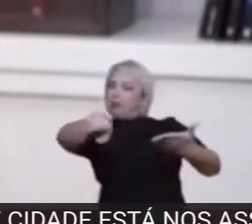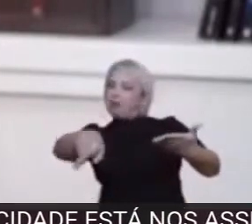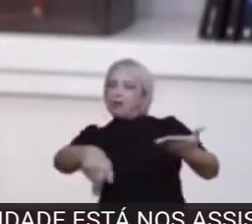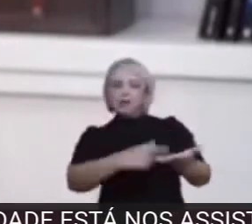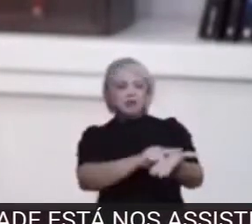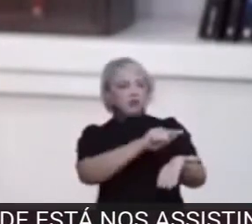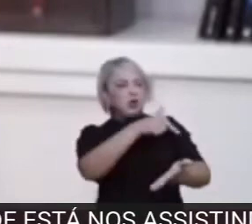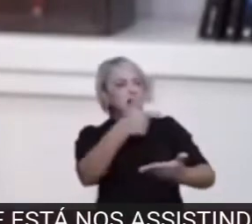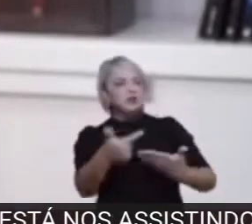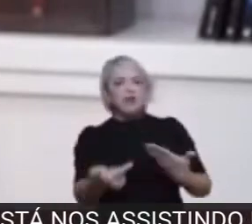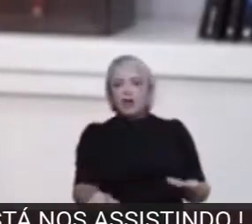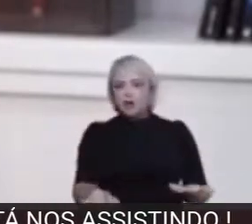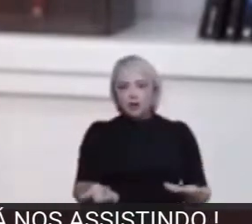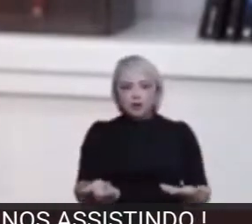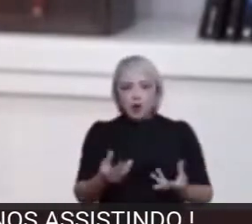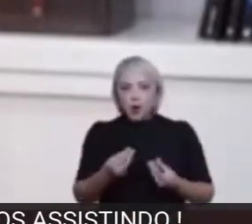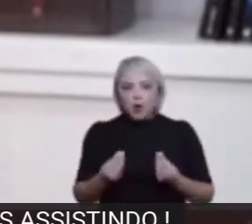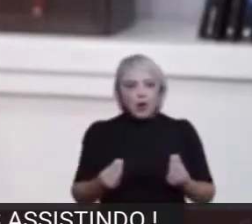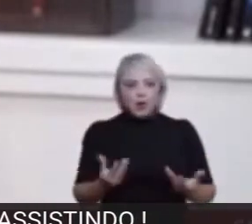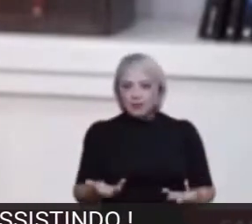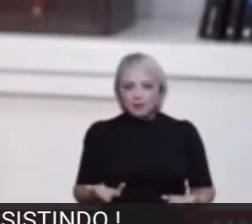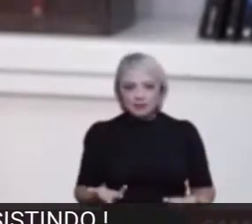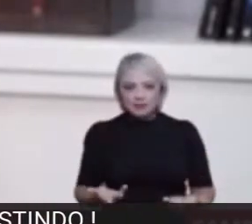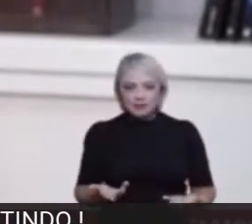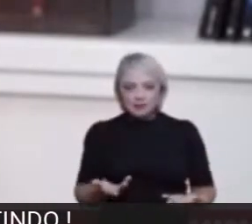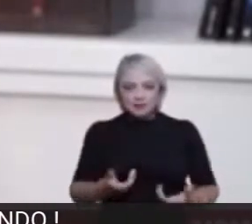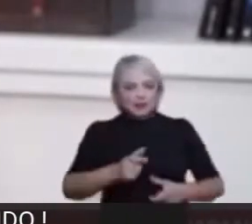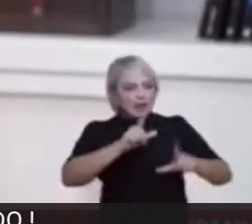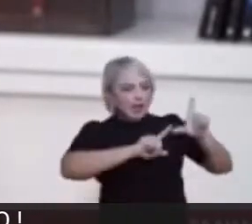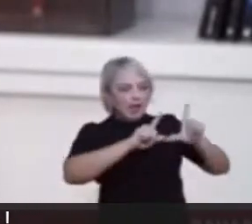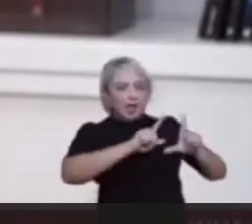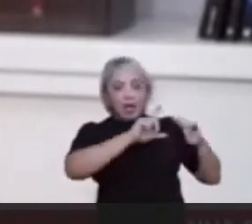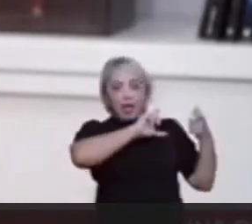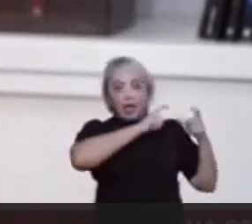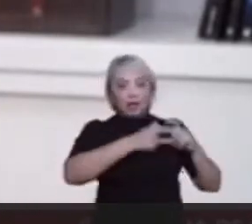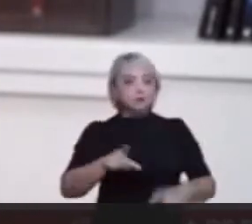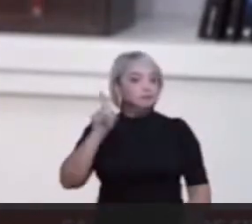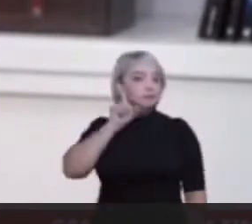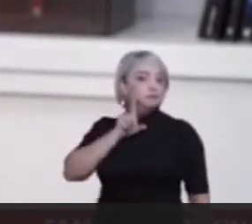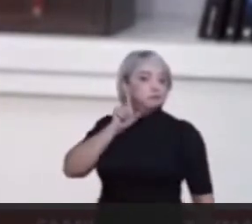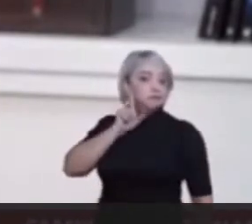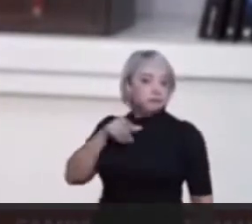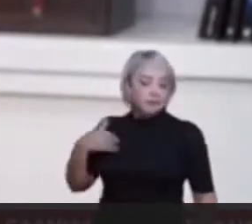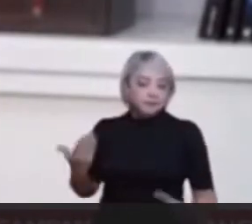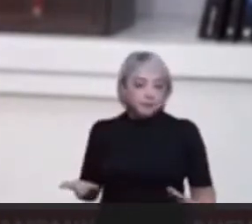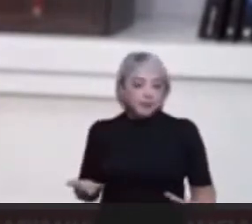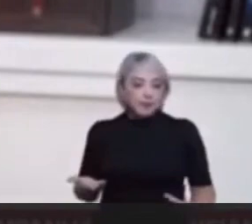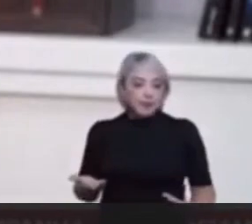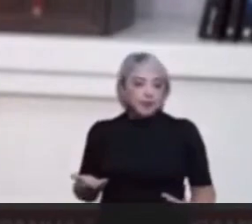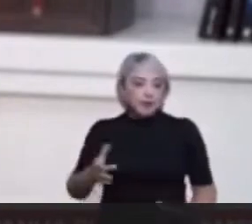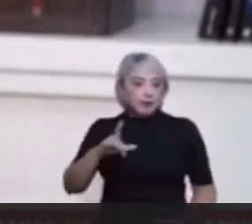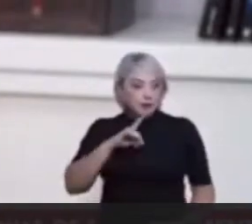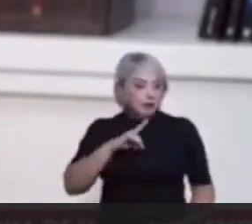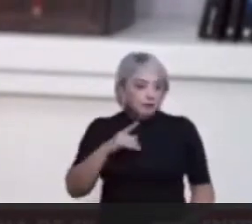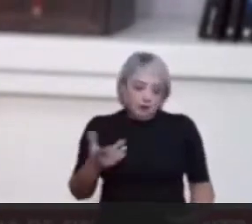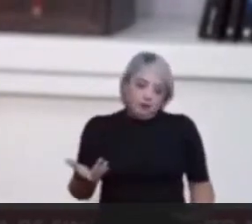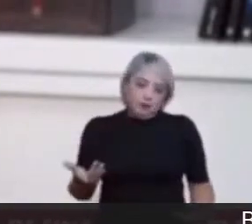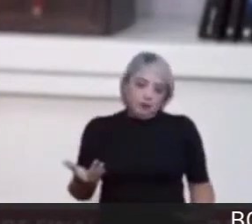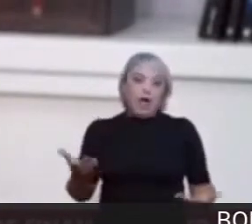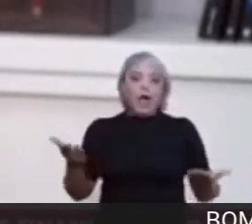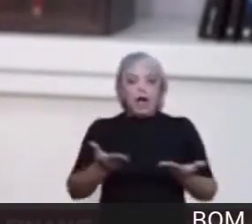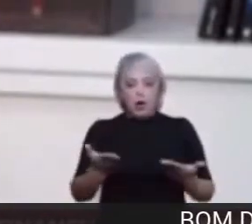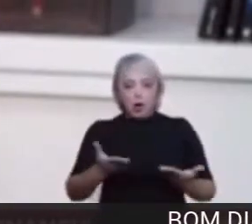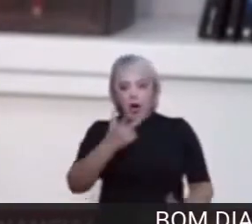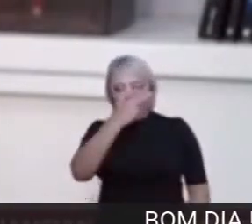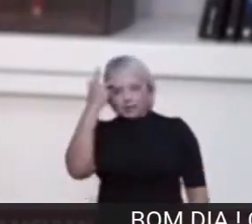Jornal Globo, sabe, da imprensa conservadora americana. Sabe, ele deve ter. Agora, as pessoas que deram o prêmio